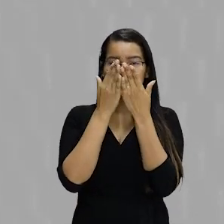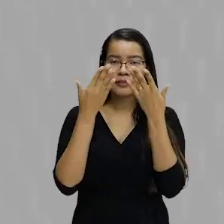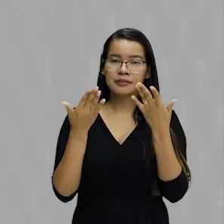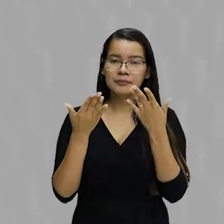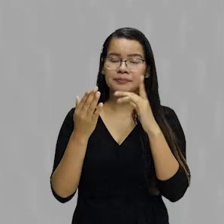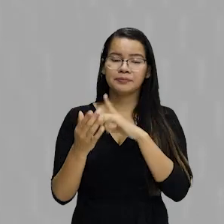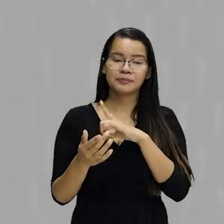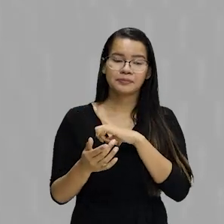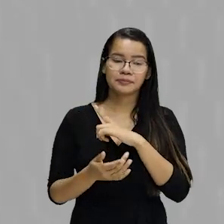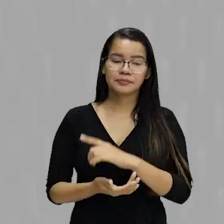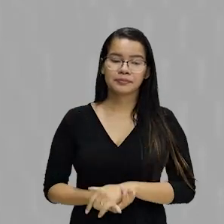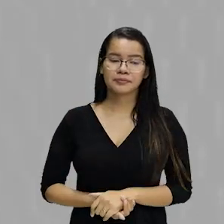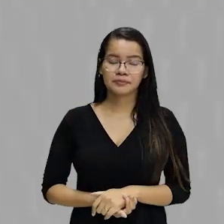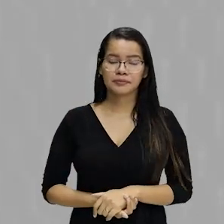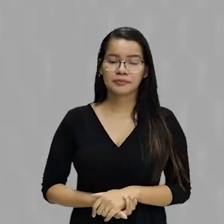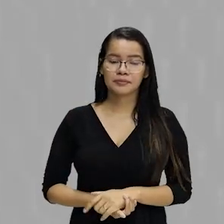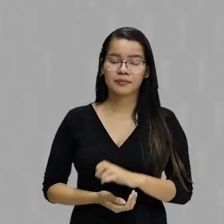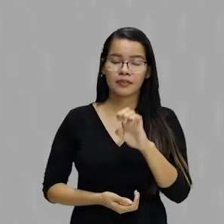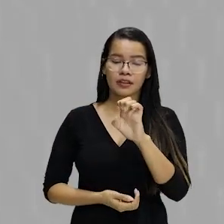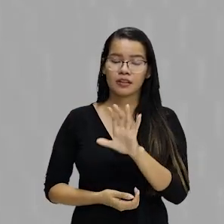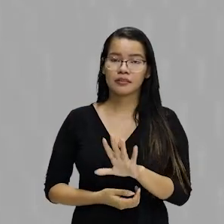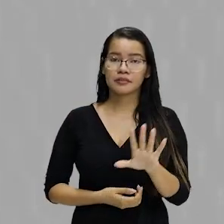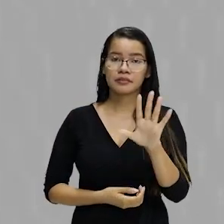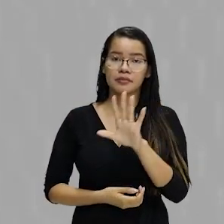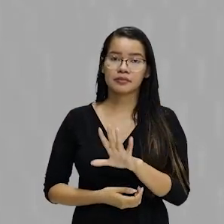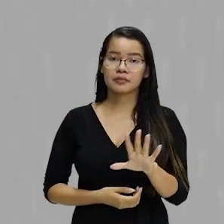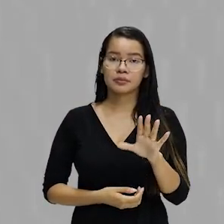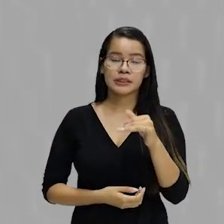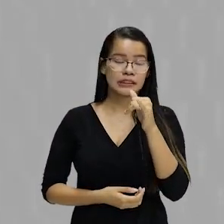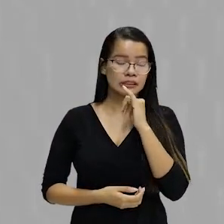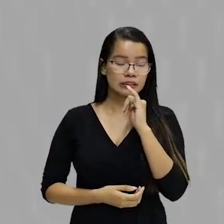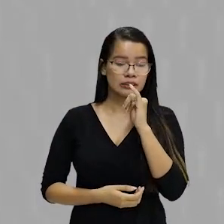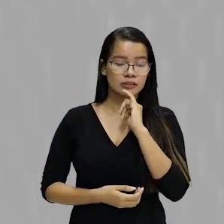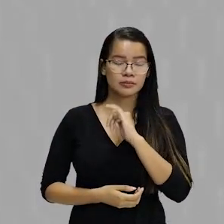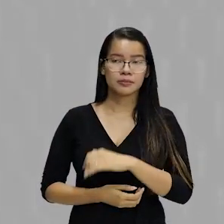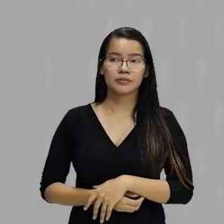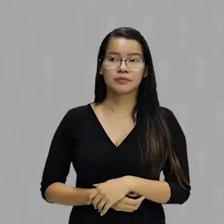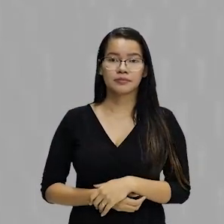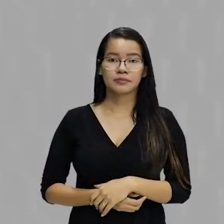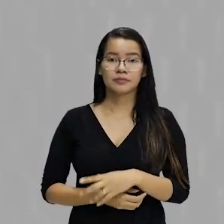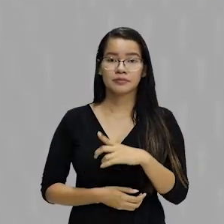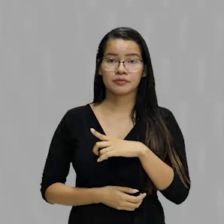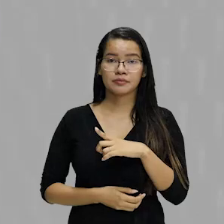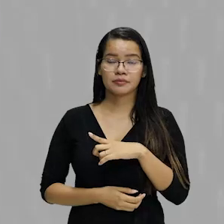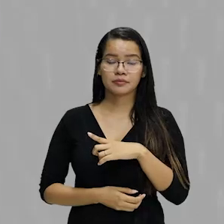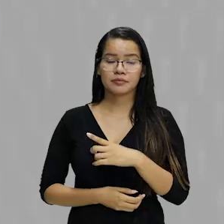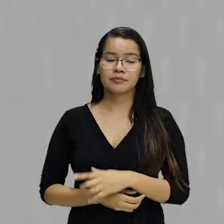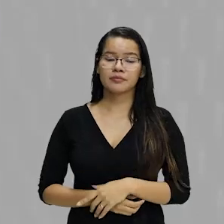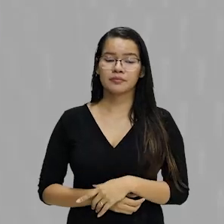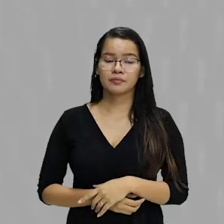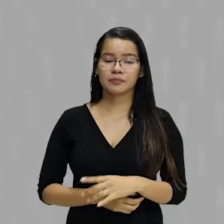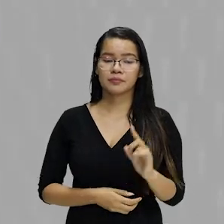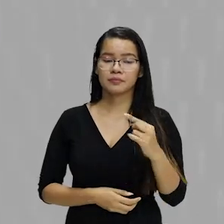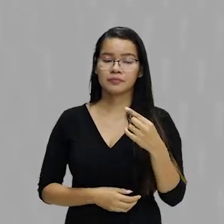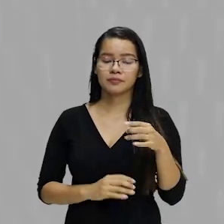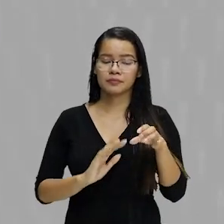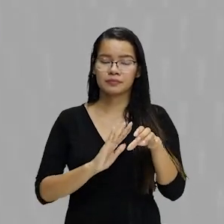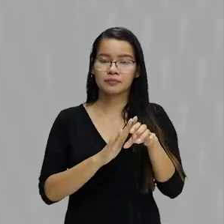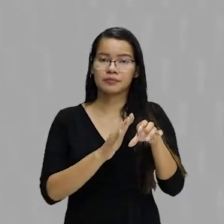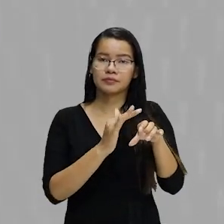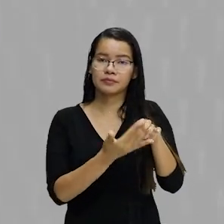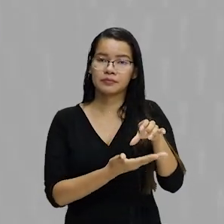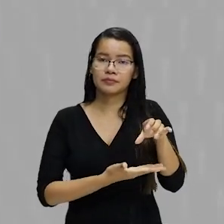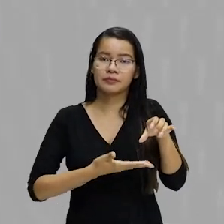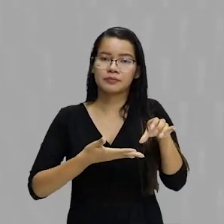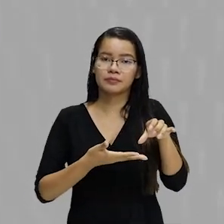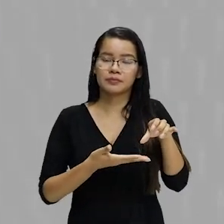Então existe lá na Europa, existe, por exemplo, né, vamos dar um exemplo, existe lá uma caverna que é dentro de um